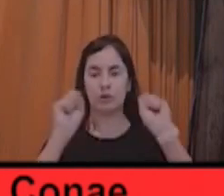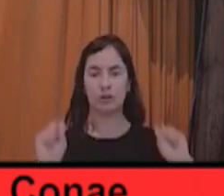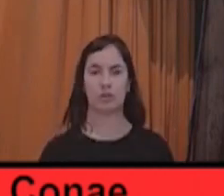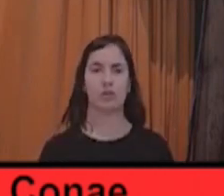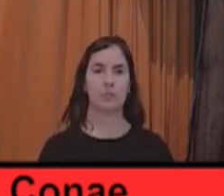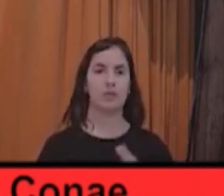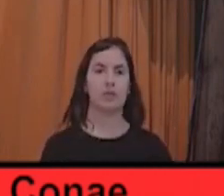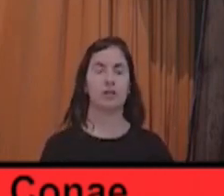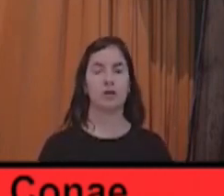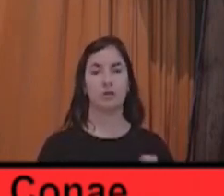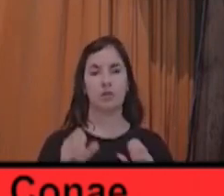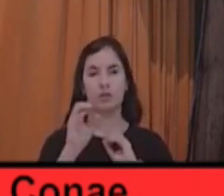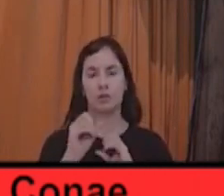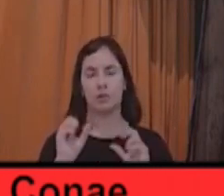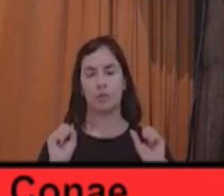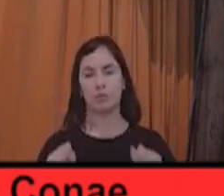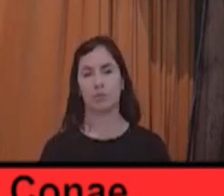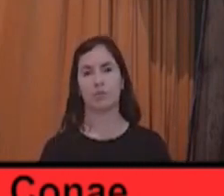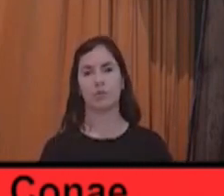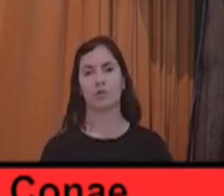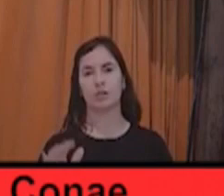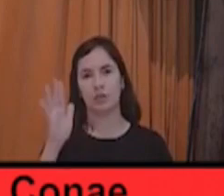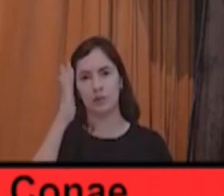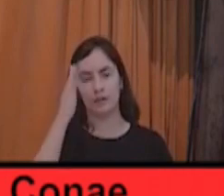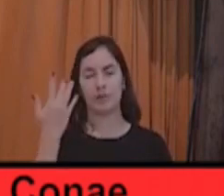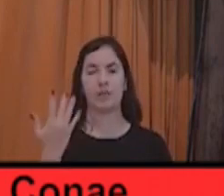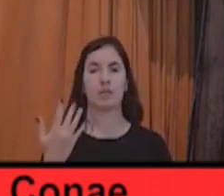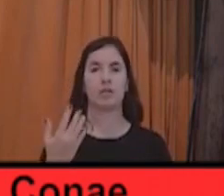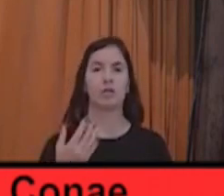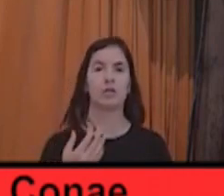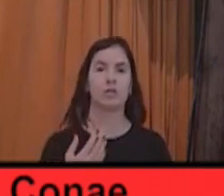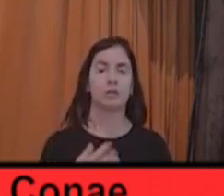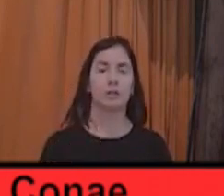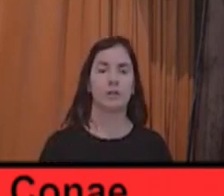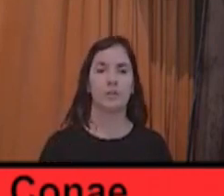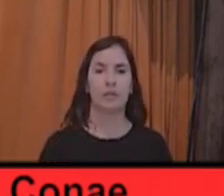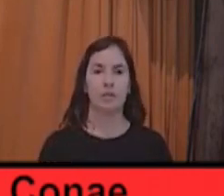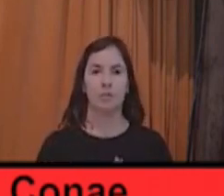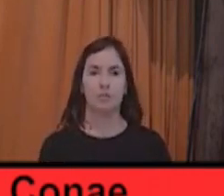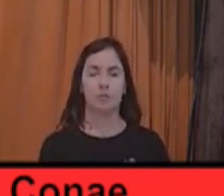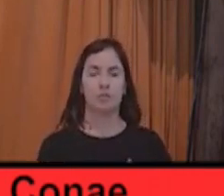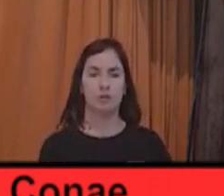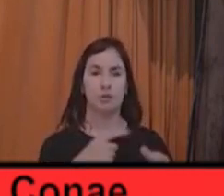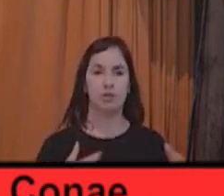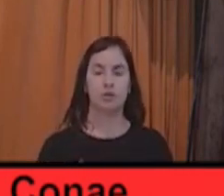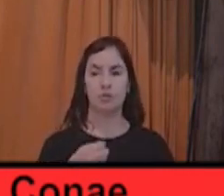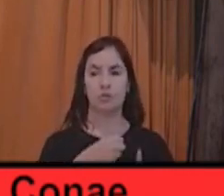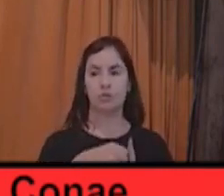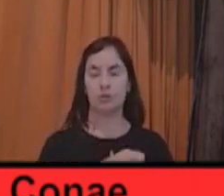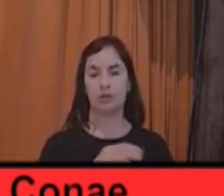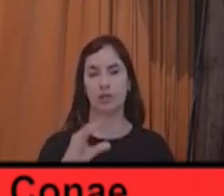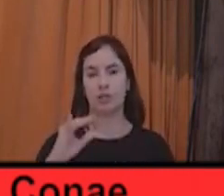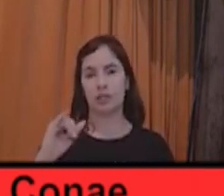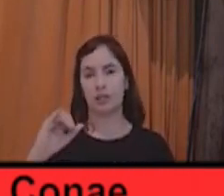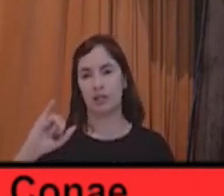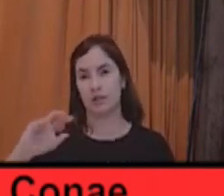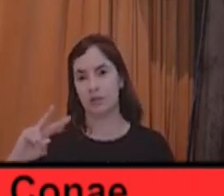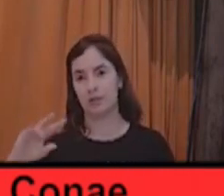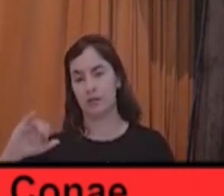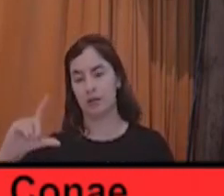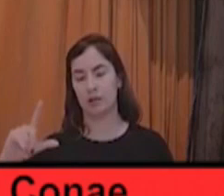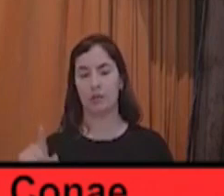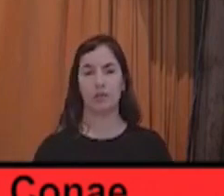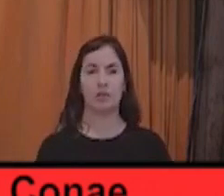Educação, que possa ser resultado de uma participação ampla da sociedade civil e da sociedade política. E nós,